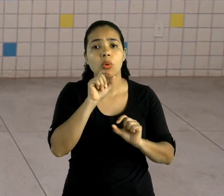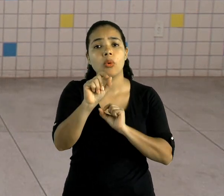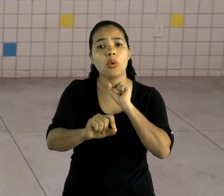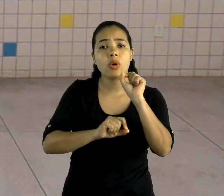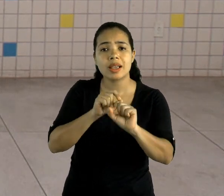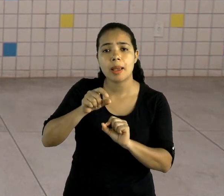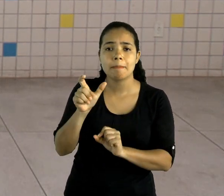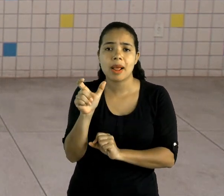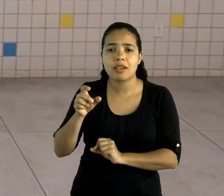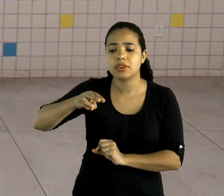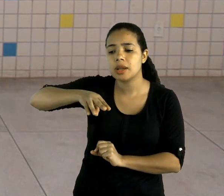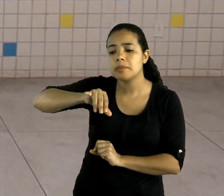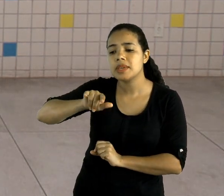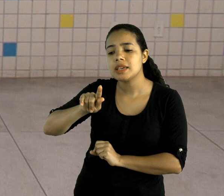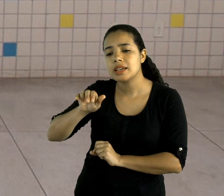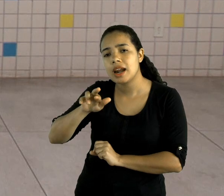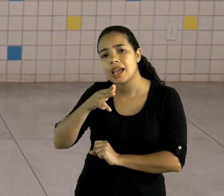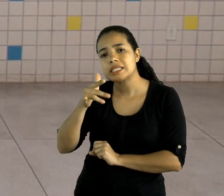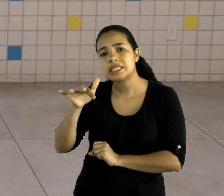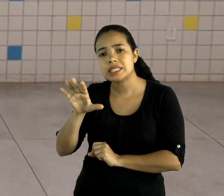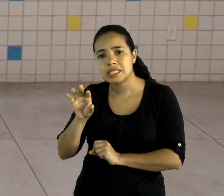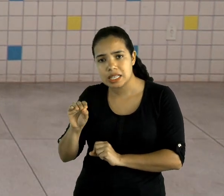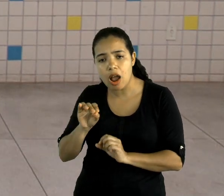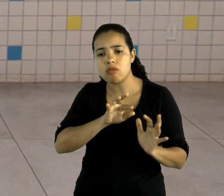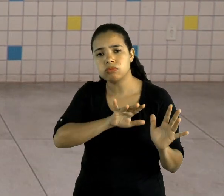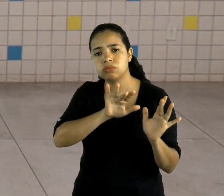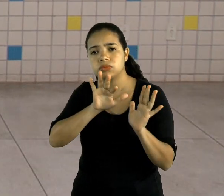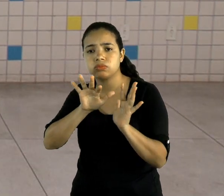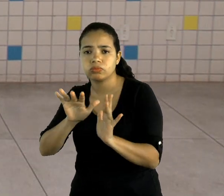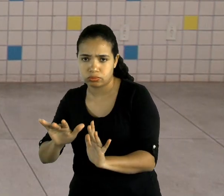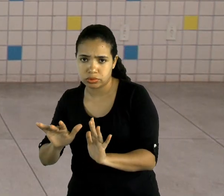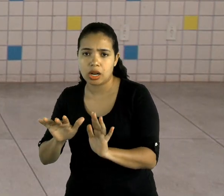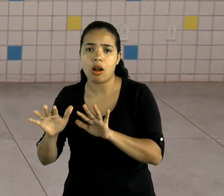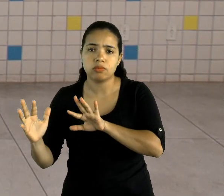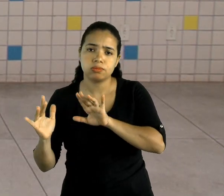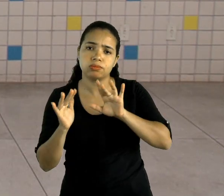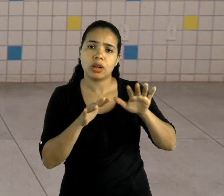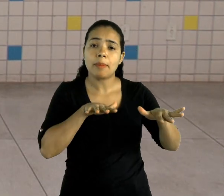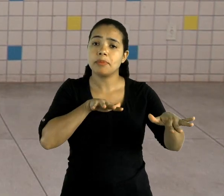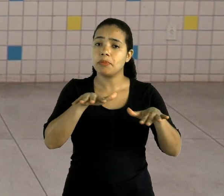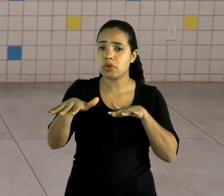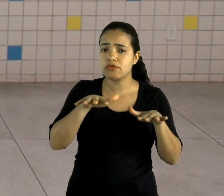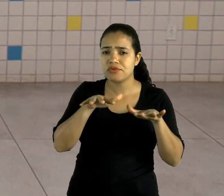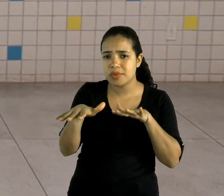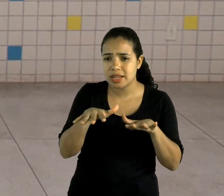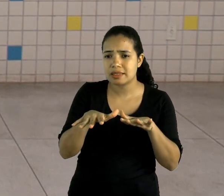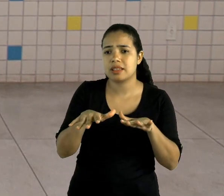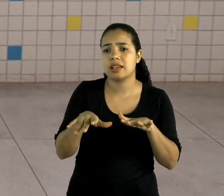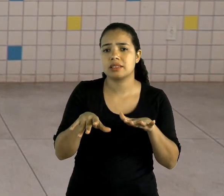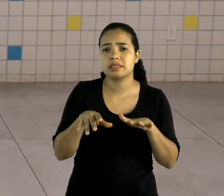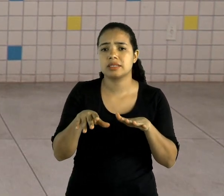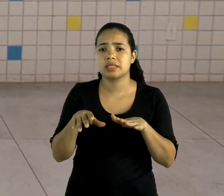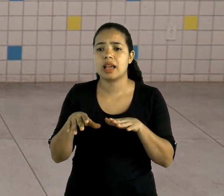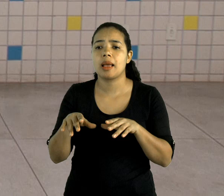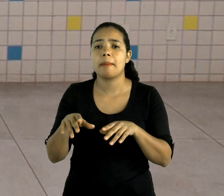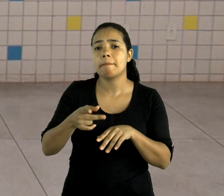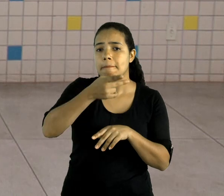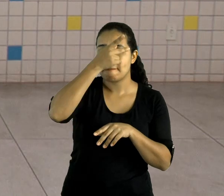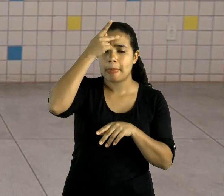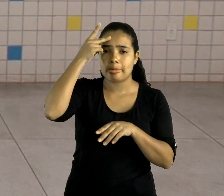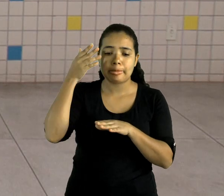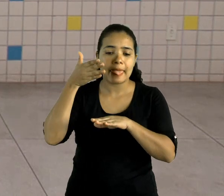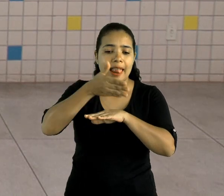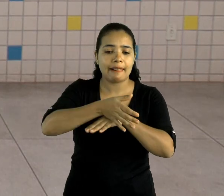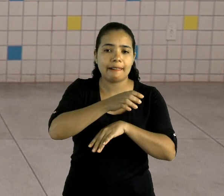e nós iremos entender o que é uma migração. Migração é o movimento, a movimentação de entrada e migração. Quando